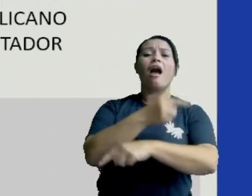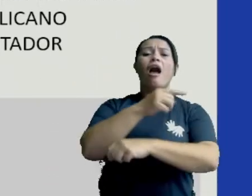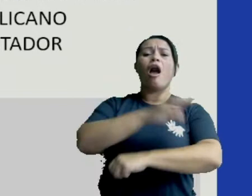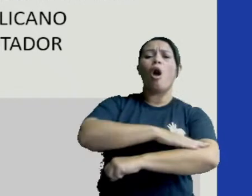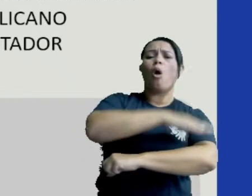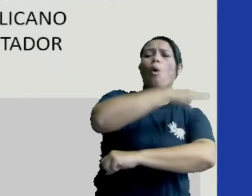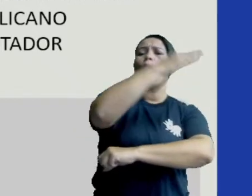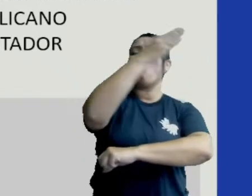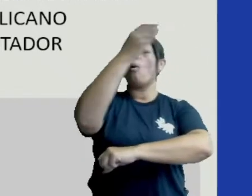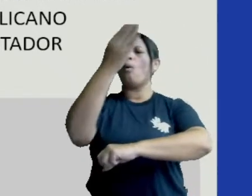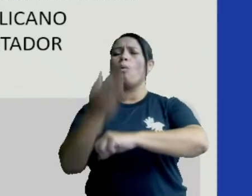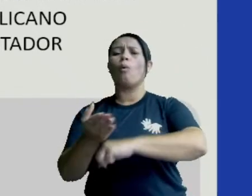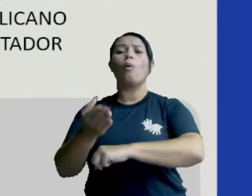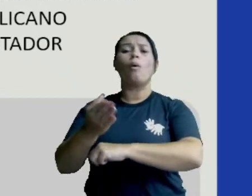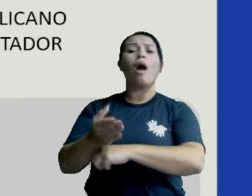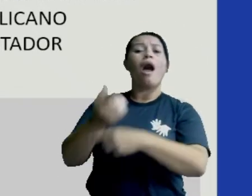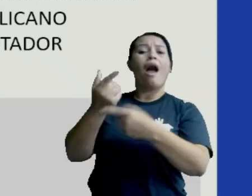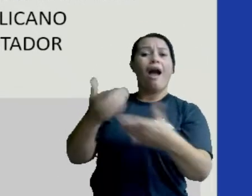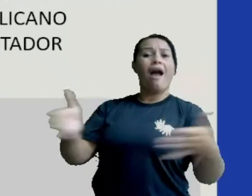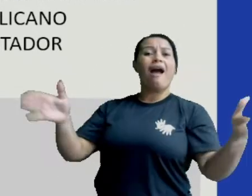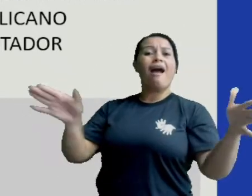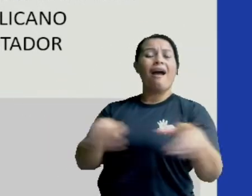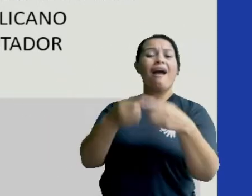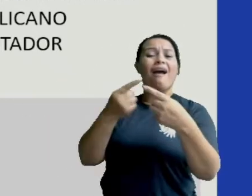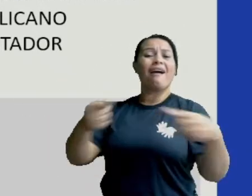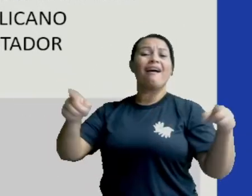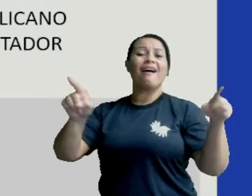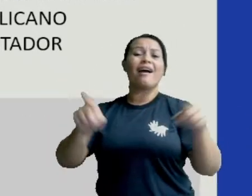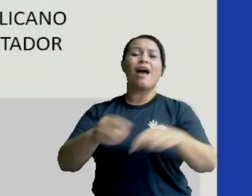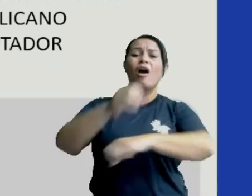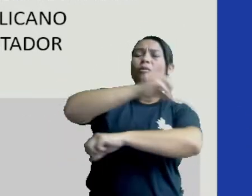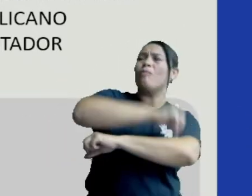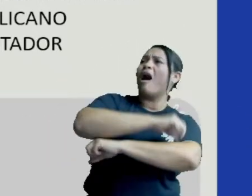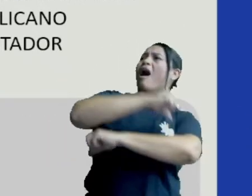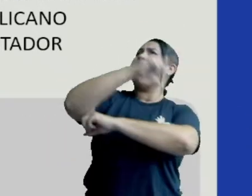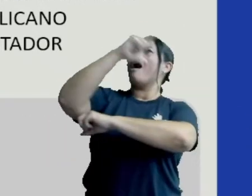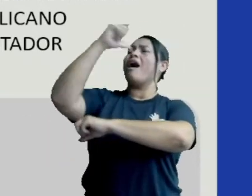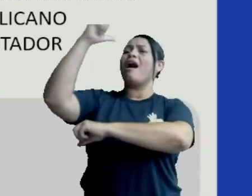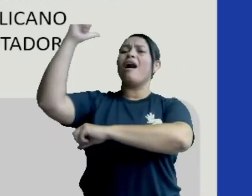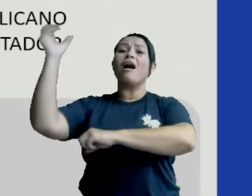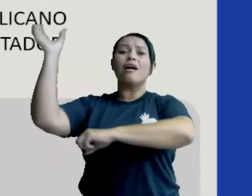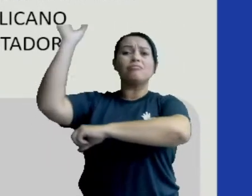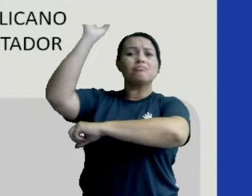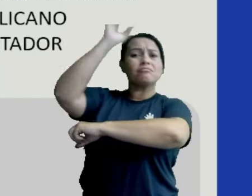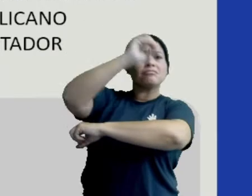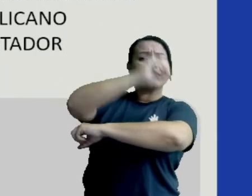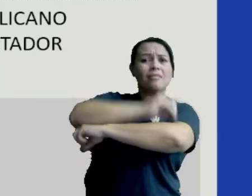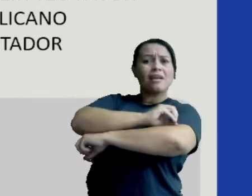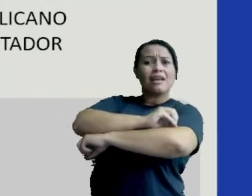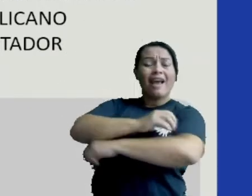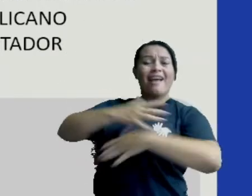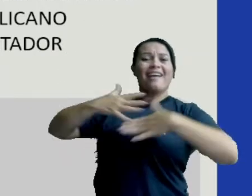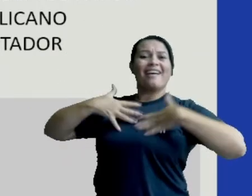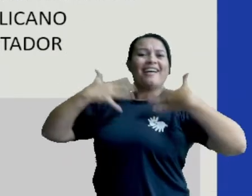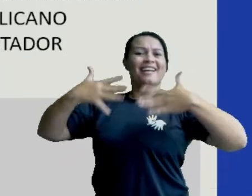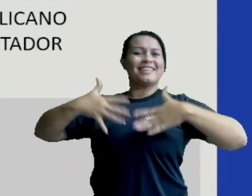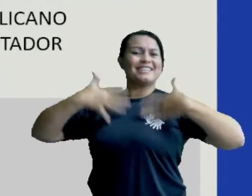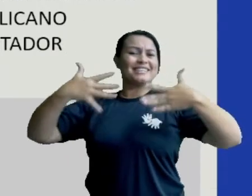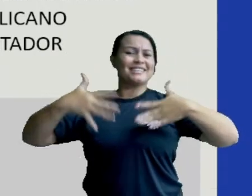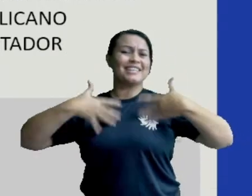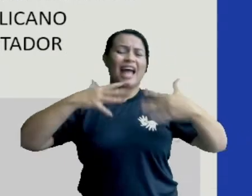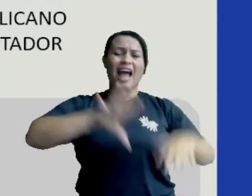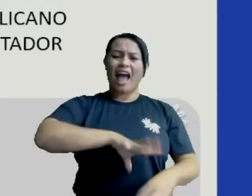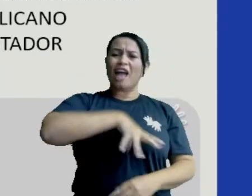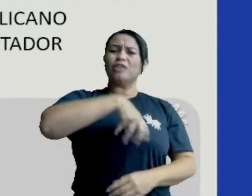cantando noite e dia. Bem como outrora os barcos do Tabor vão levando braçadas